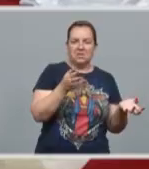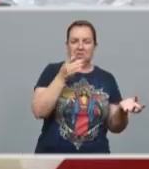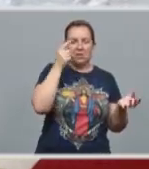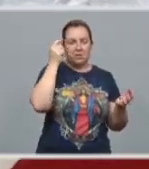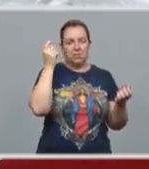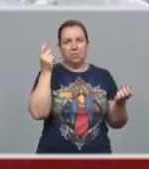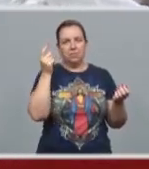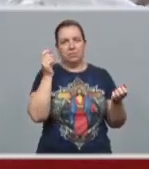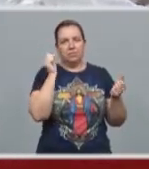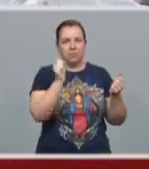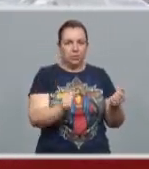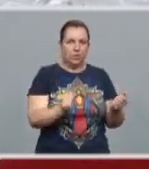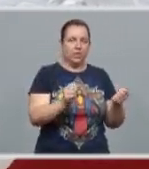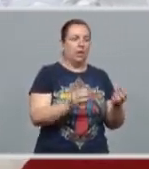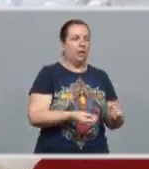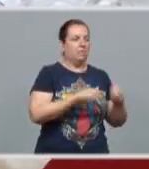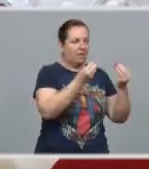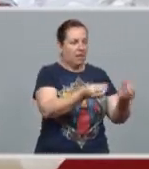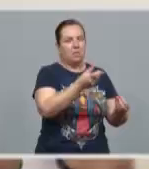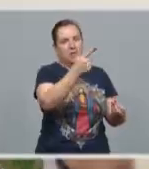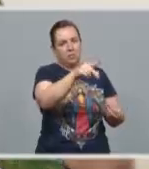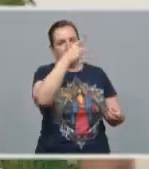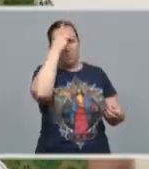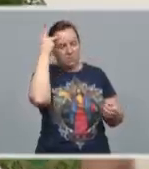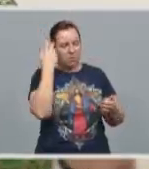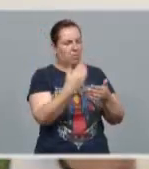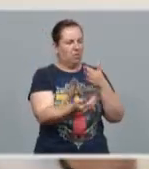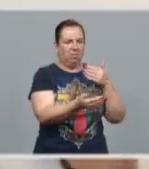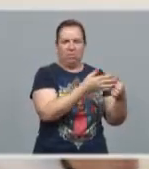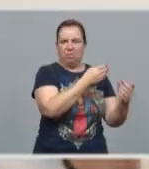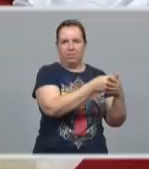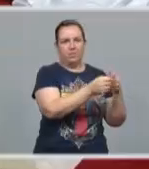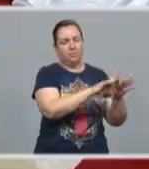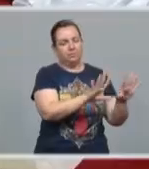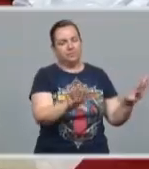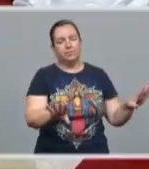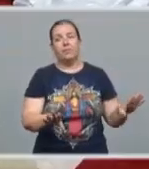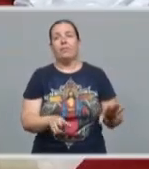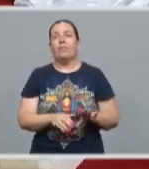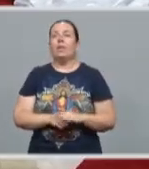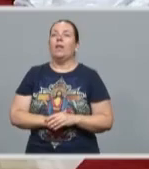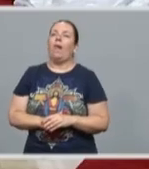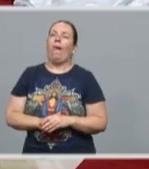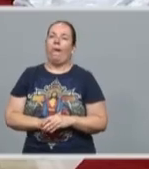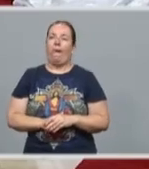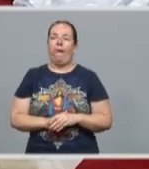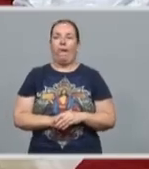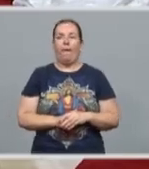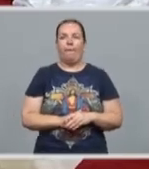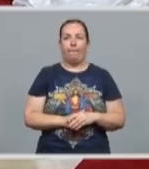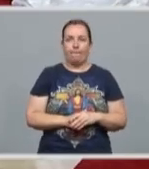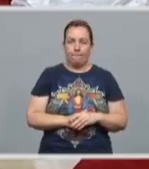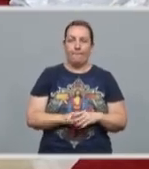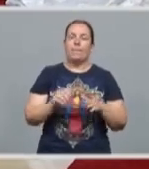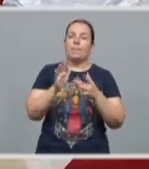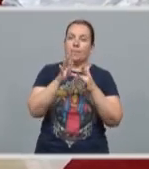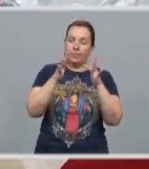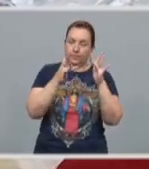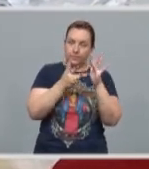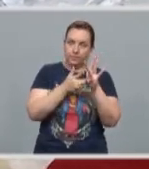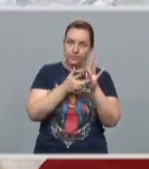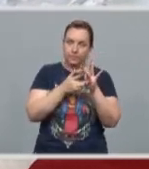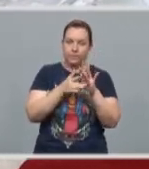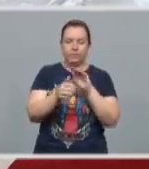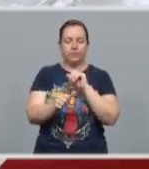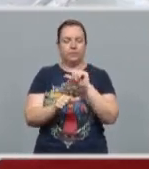para o bode, o sacrificava, e o sacrificando, lavava os pecados, Cristo